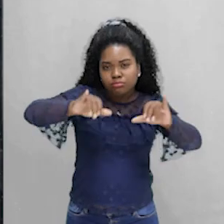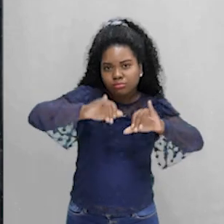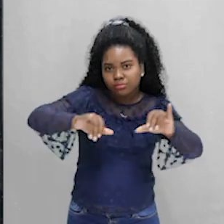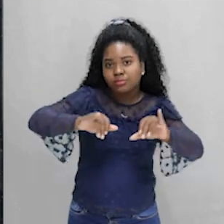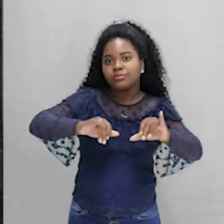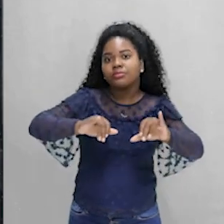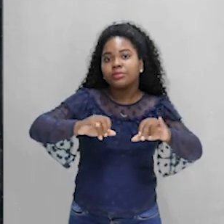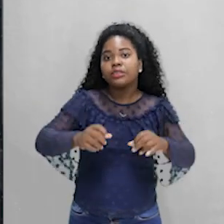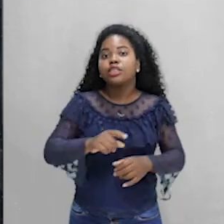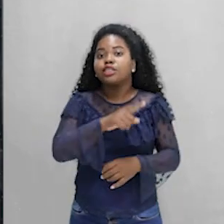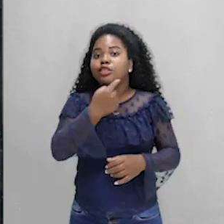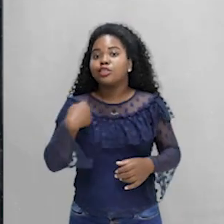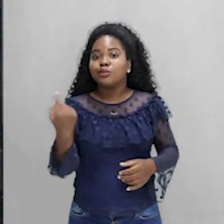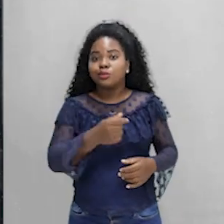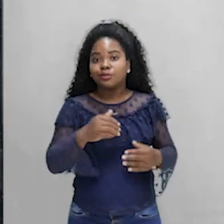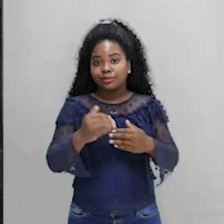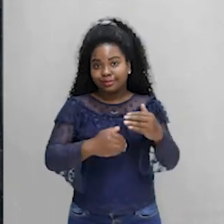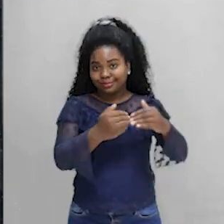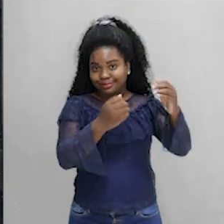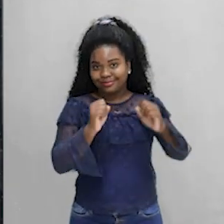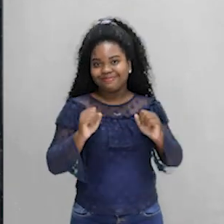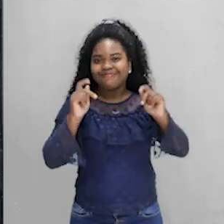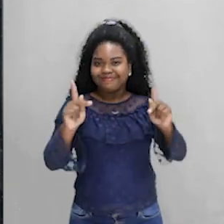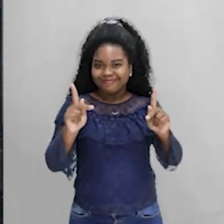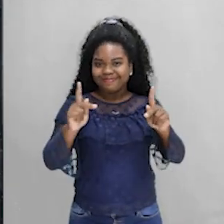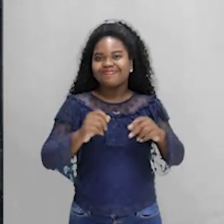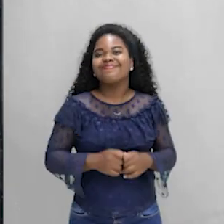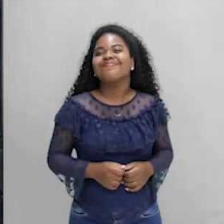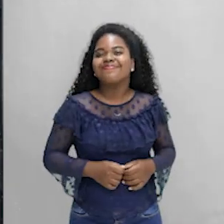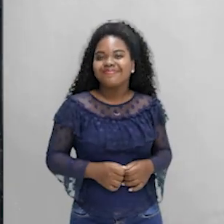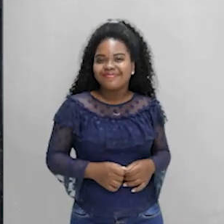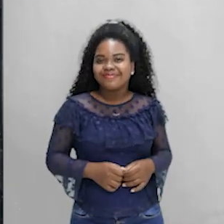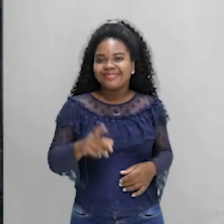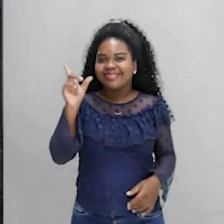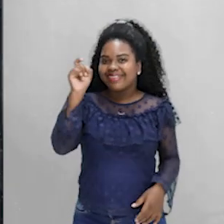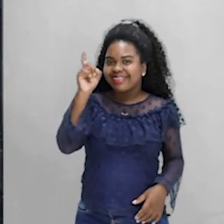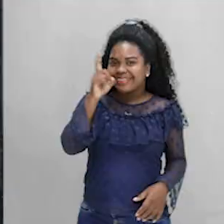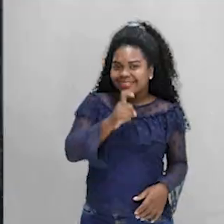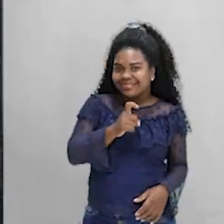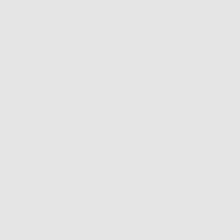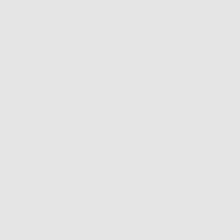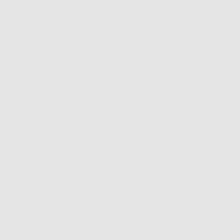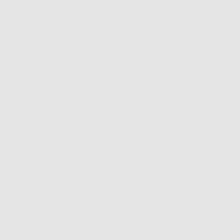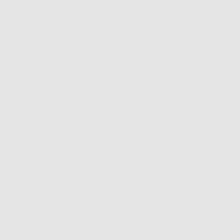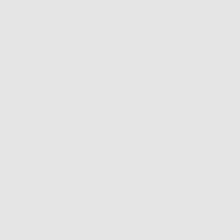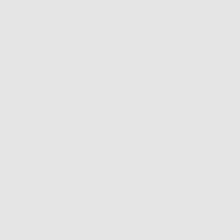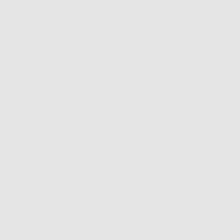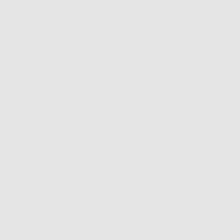gente e a gente cresce também. E eu fico por aqui hoje. Compliquei?